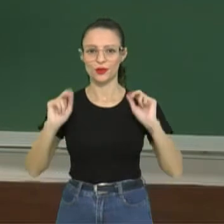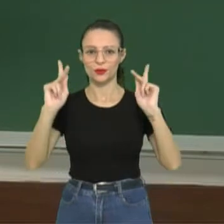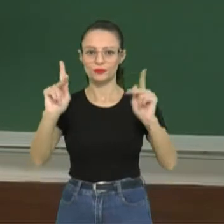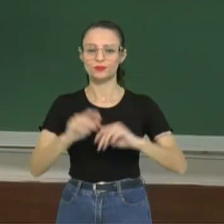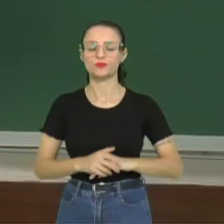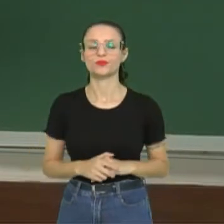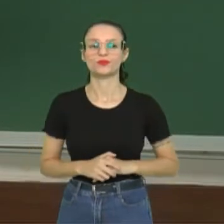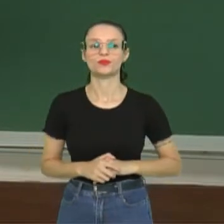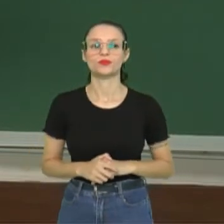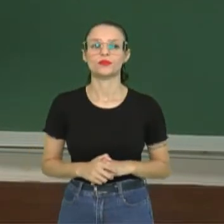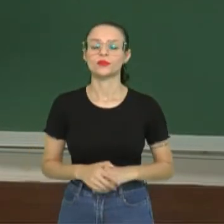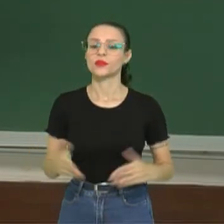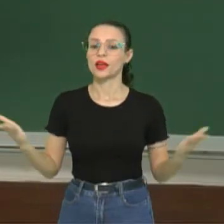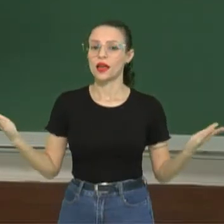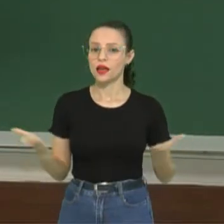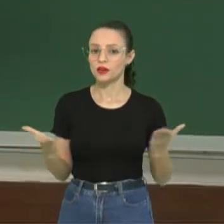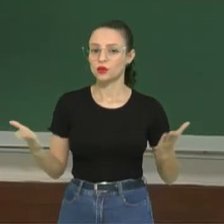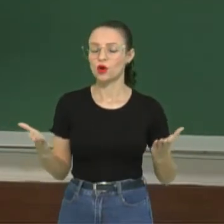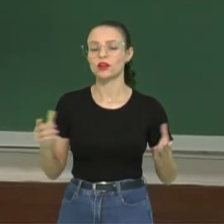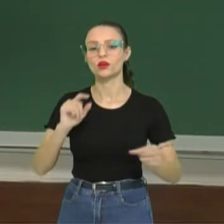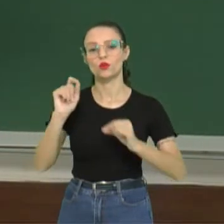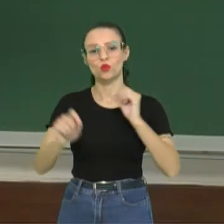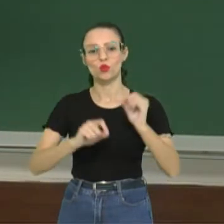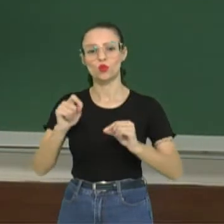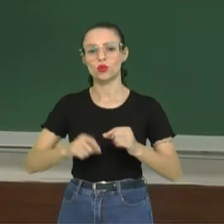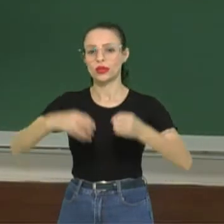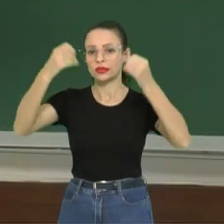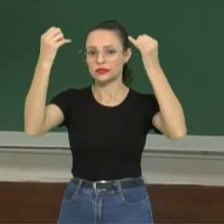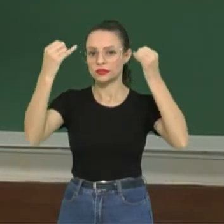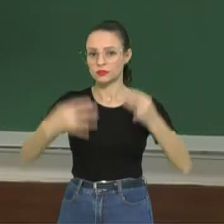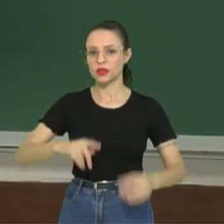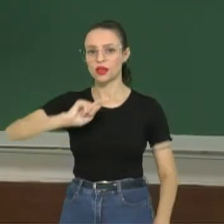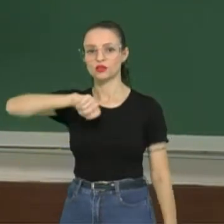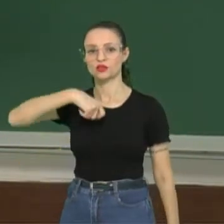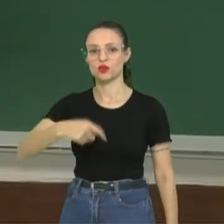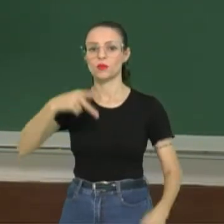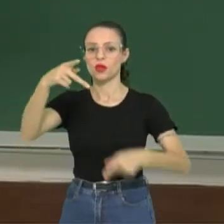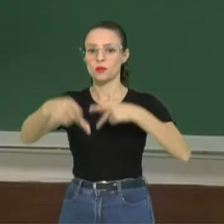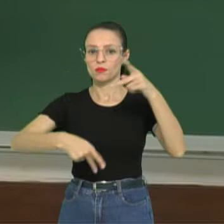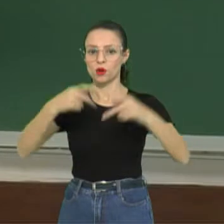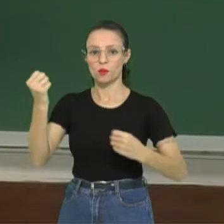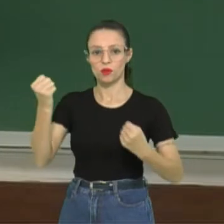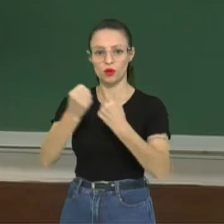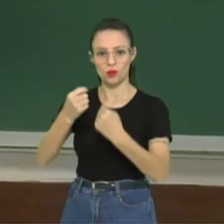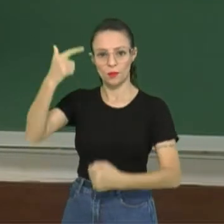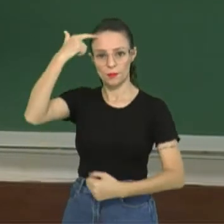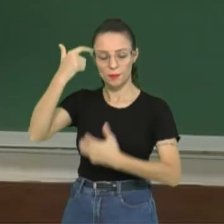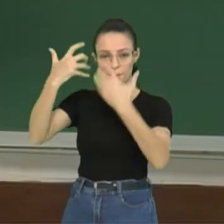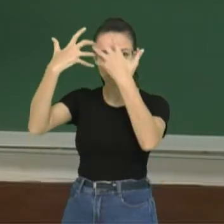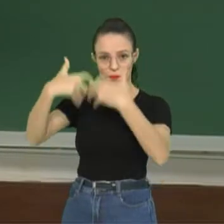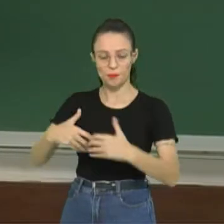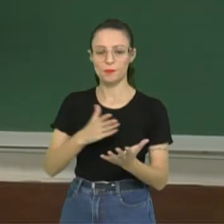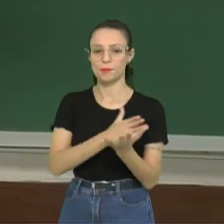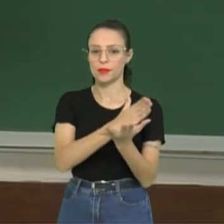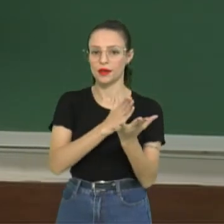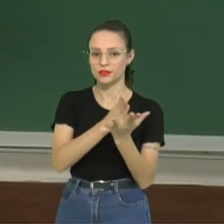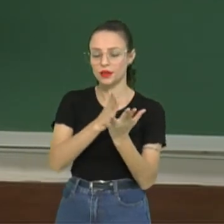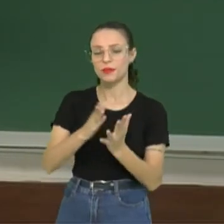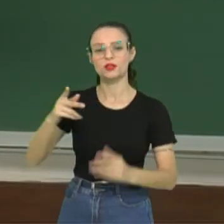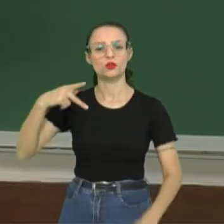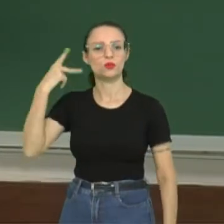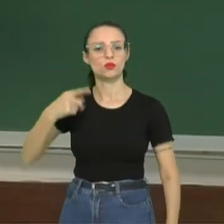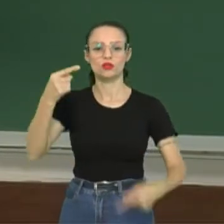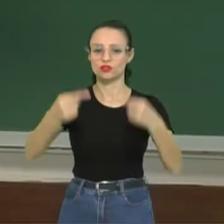bom aqui agora a gente vai pensar o populismo mais uma corrente do pensamento político muito